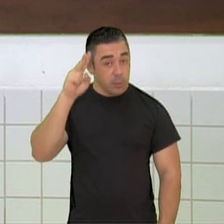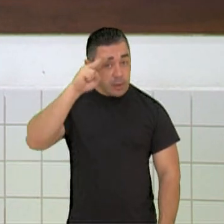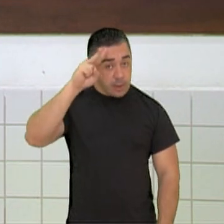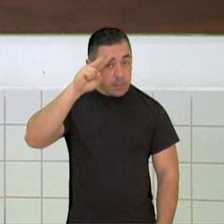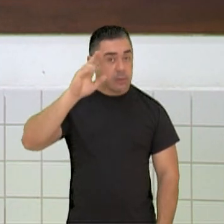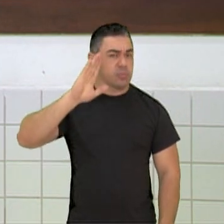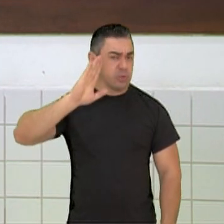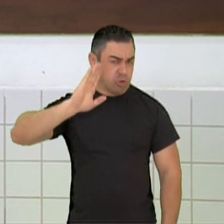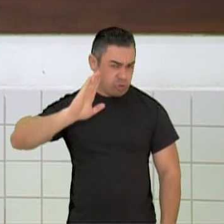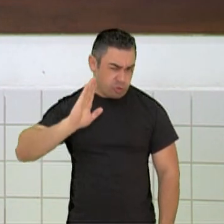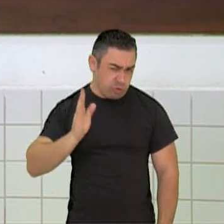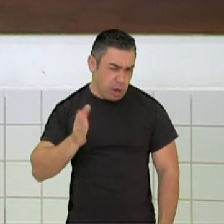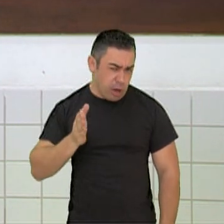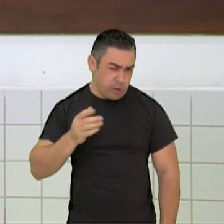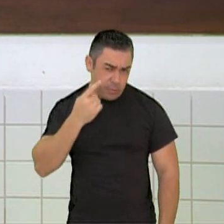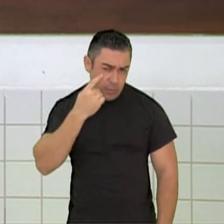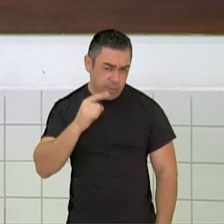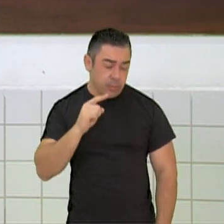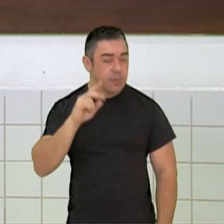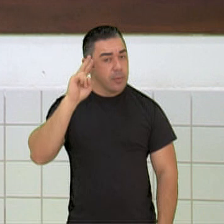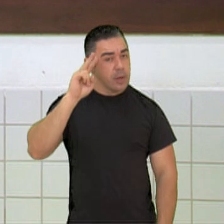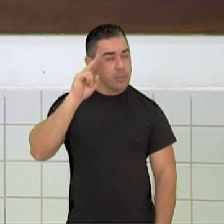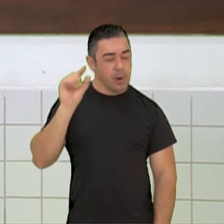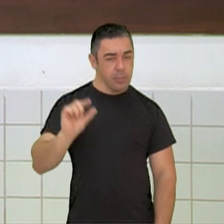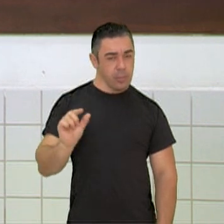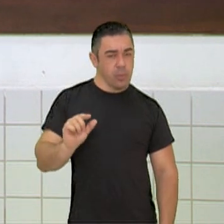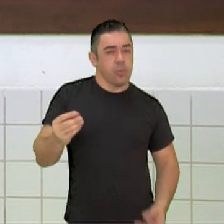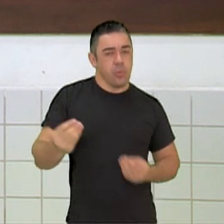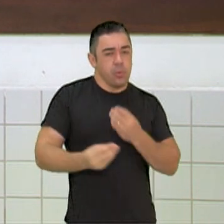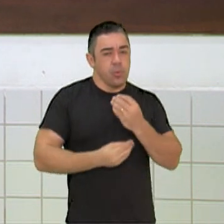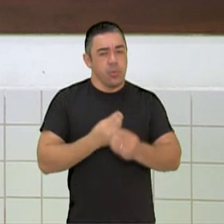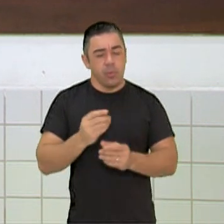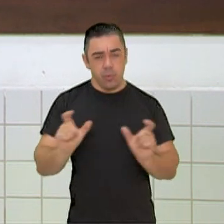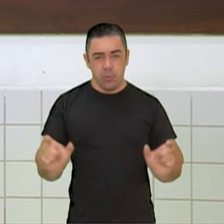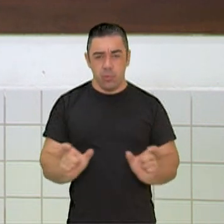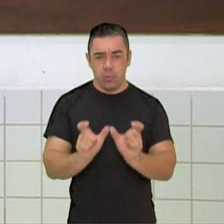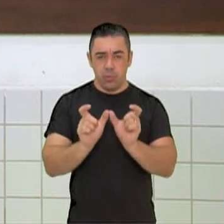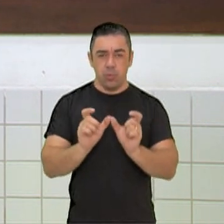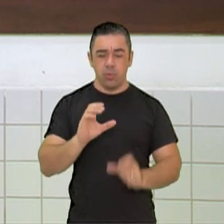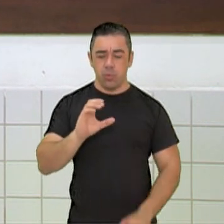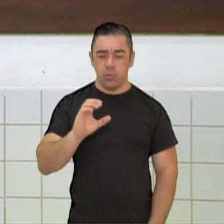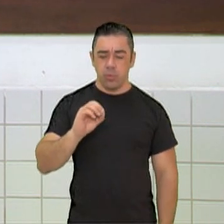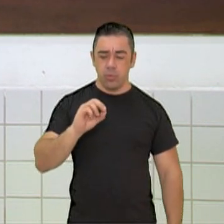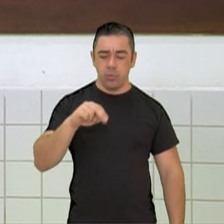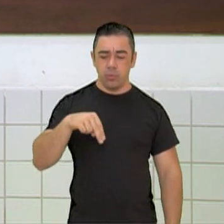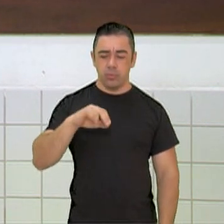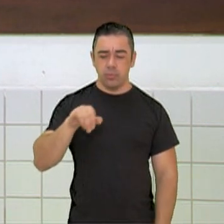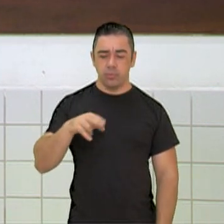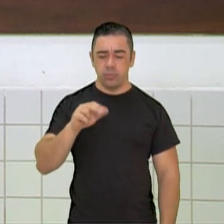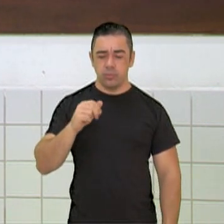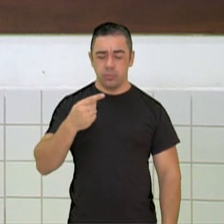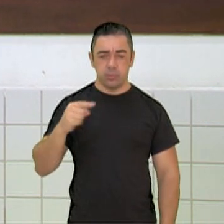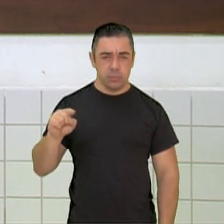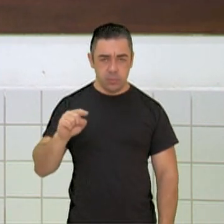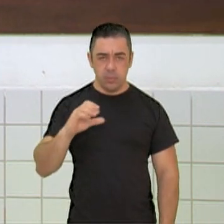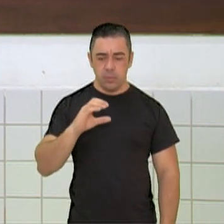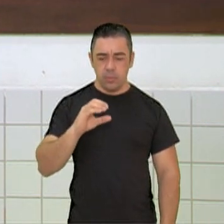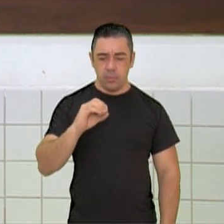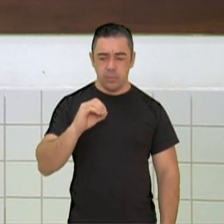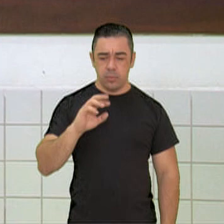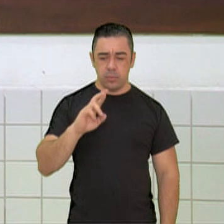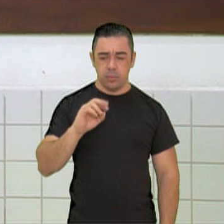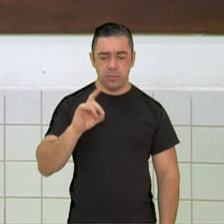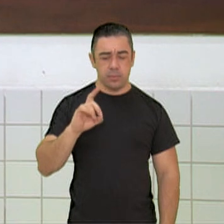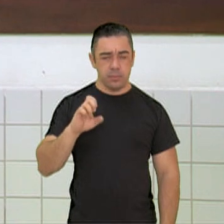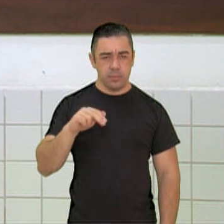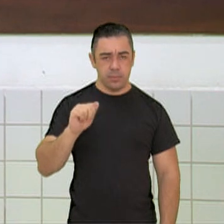nós já estávamos trabalhando, vamos relembrar um pouquinho sobre conjunções coordenativas e conhecer algumas mais que vocês não